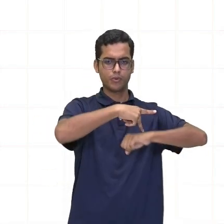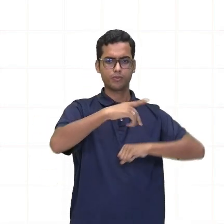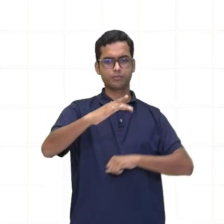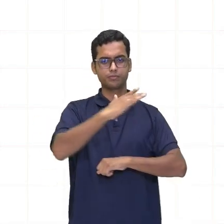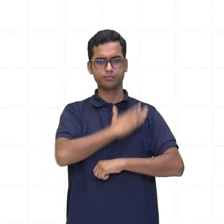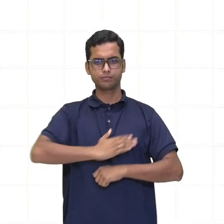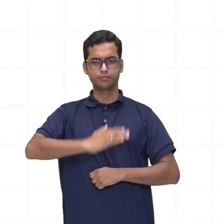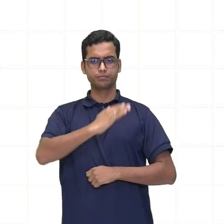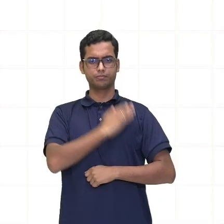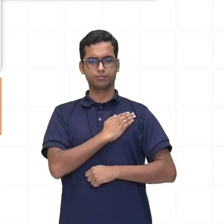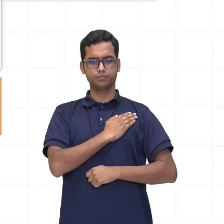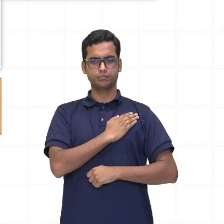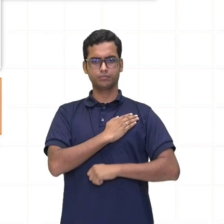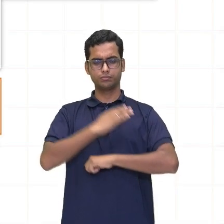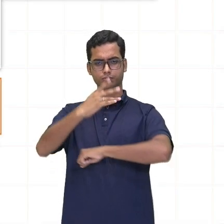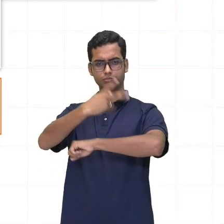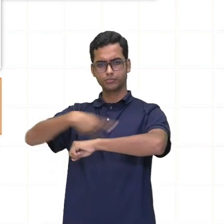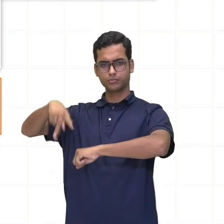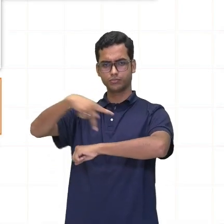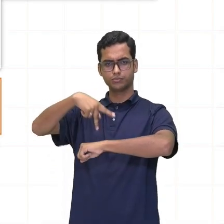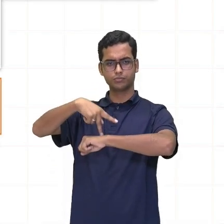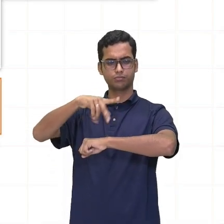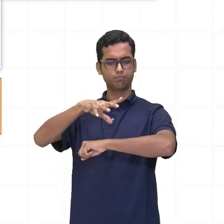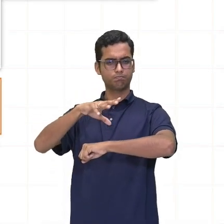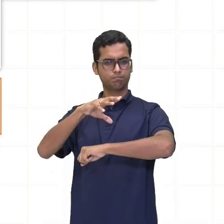O que seria o nacionalismo?